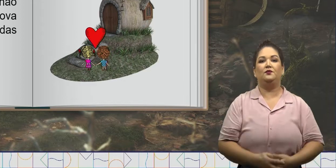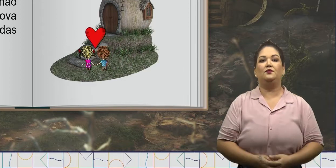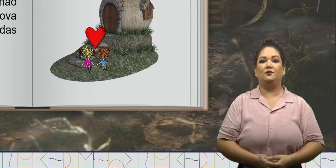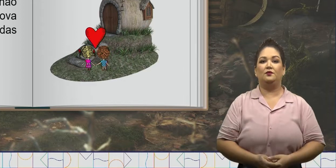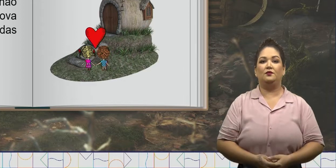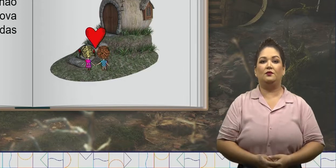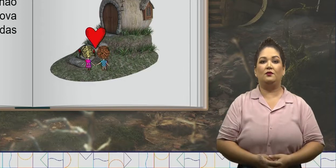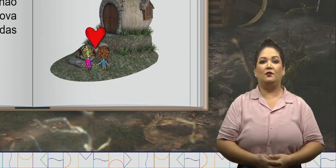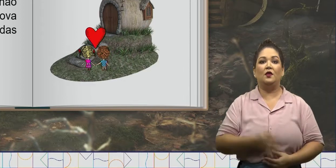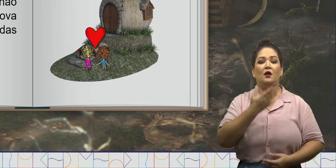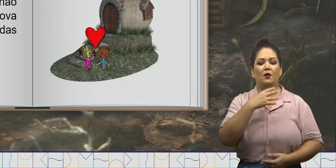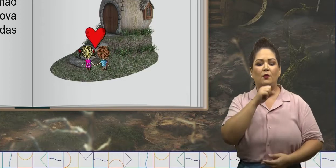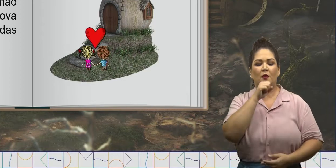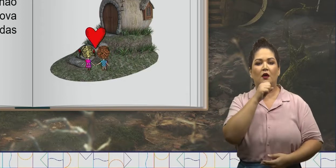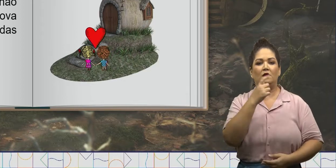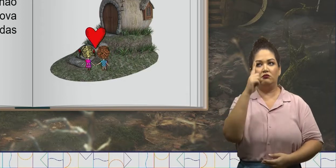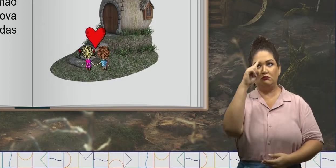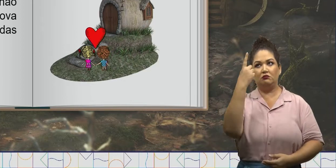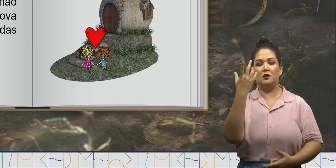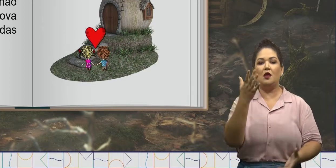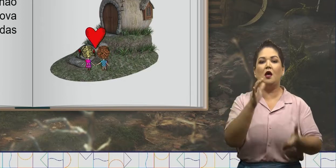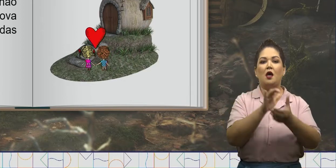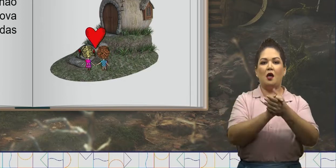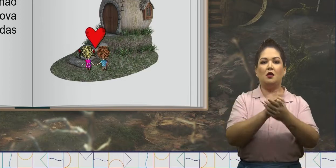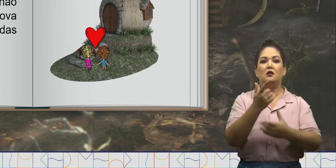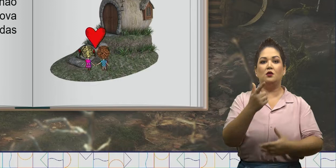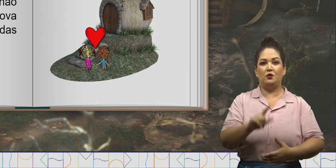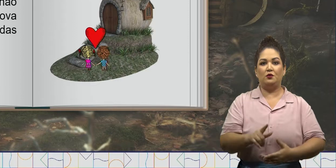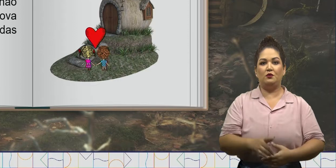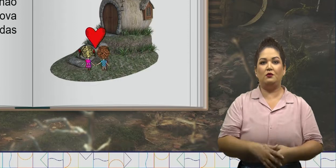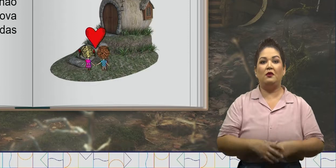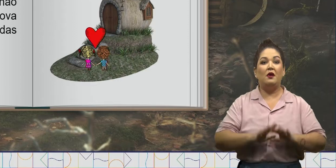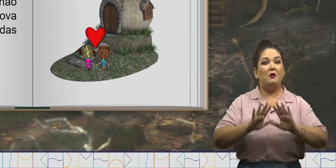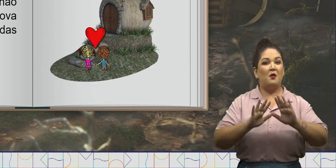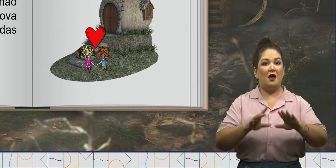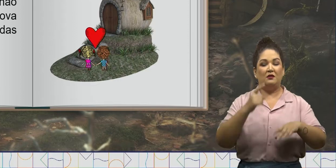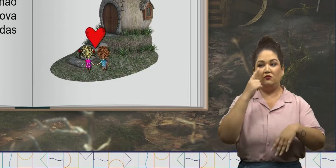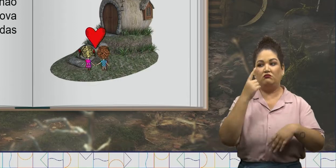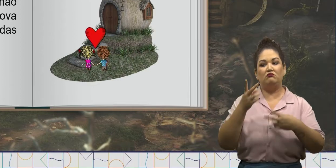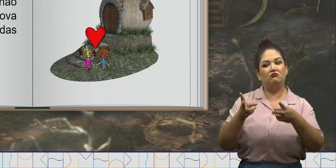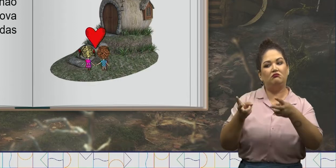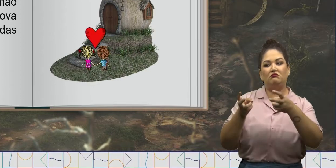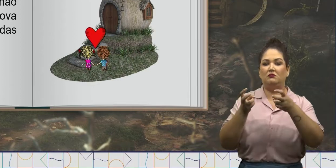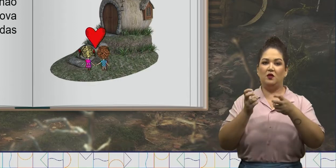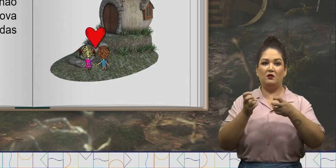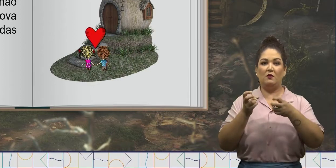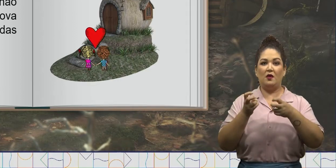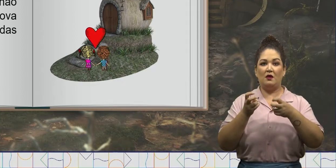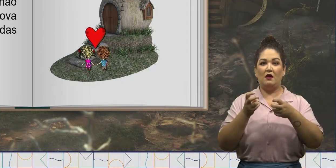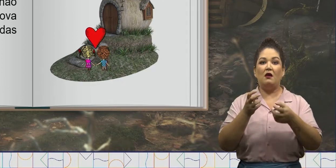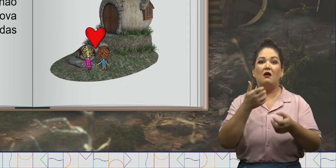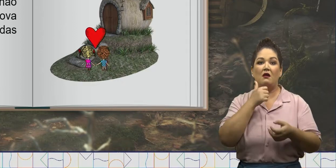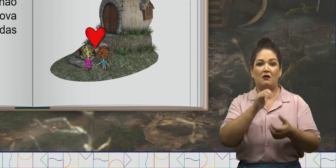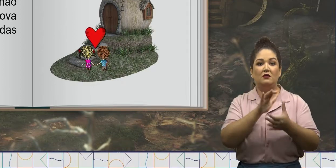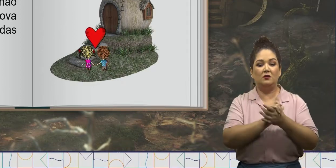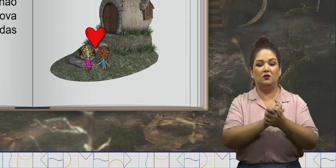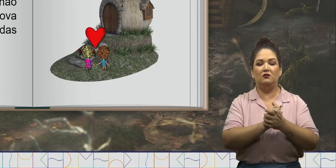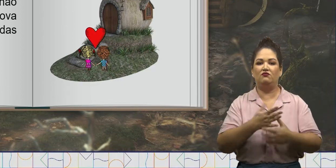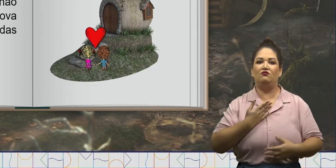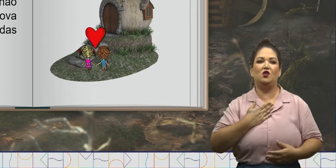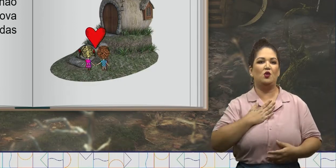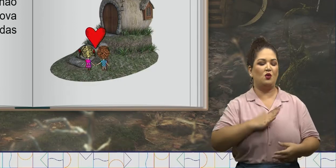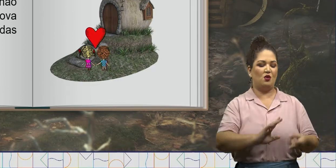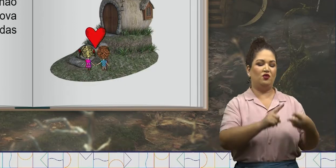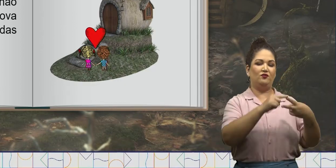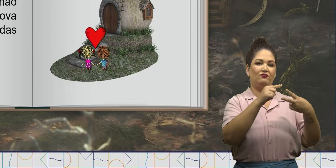crianças resolveu se casar novamente, mas não percebeu que sua nova esposa